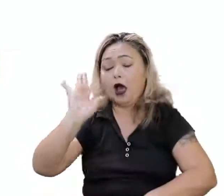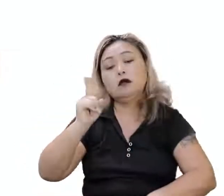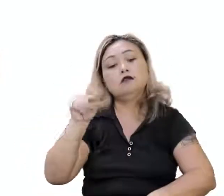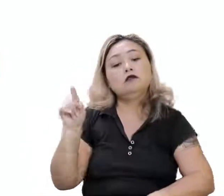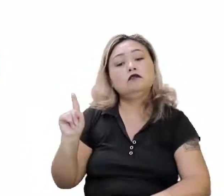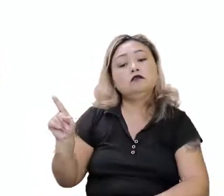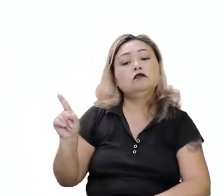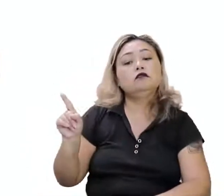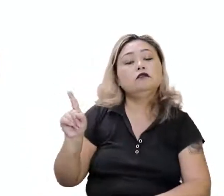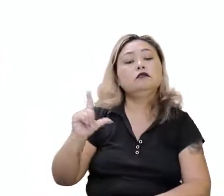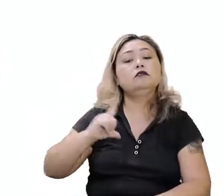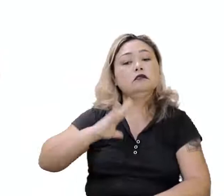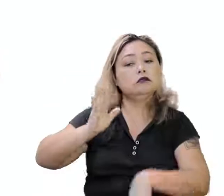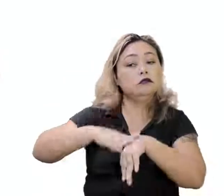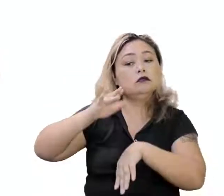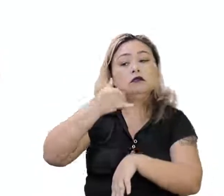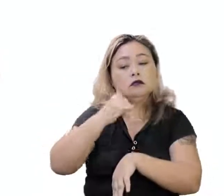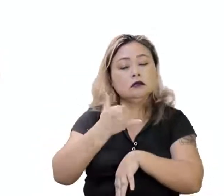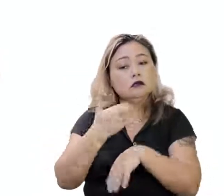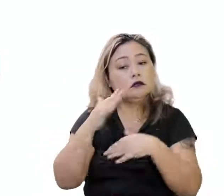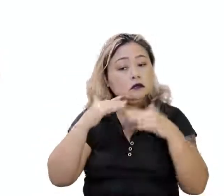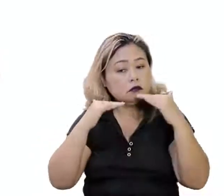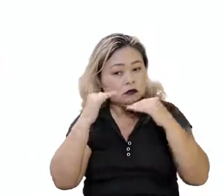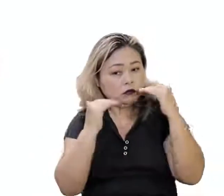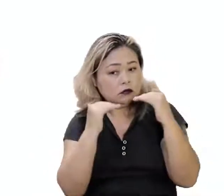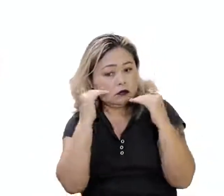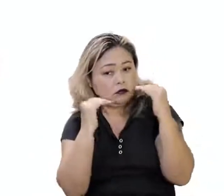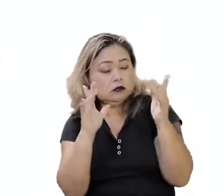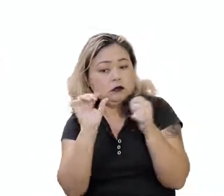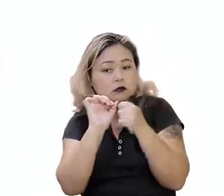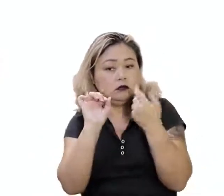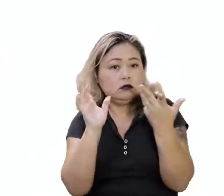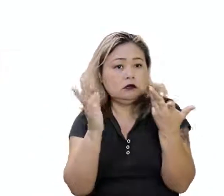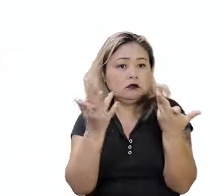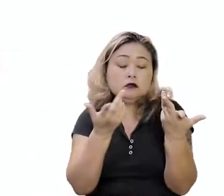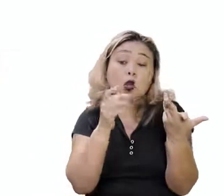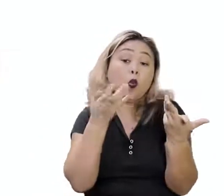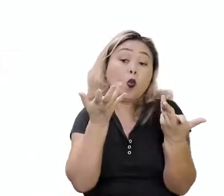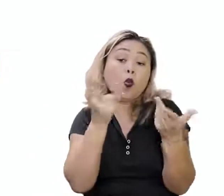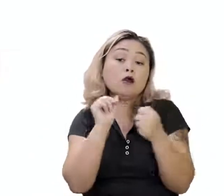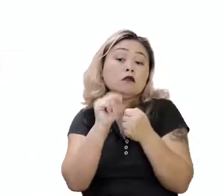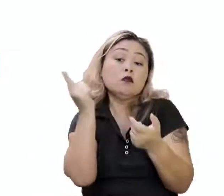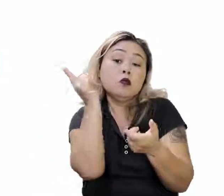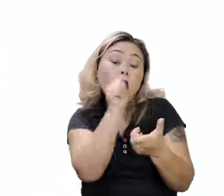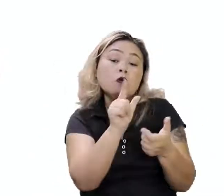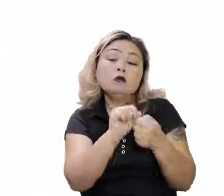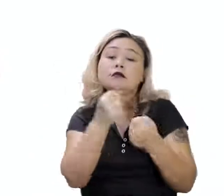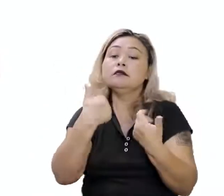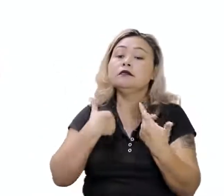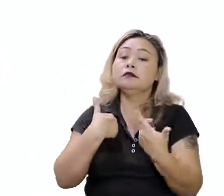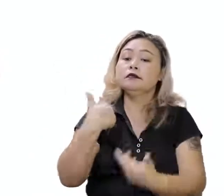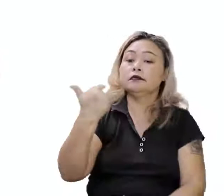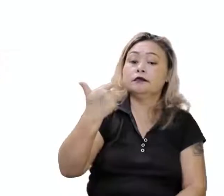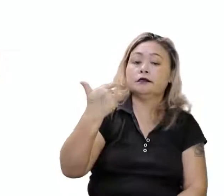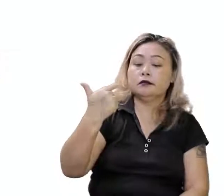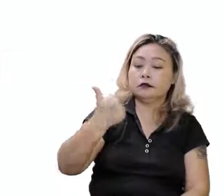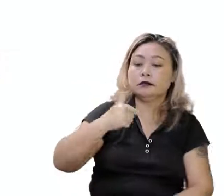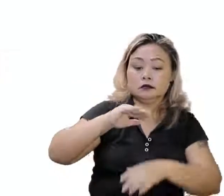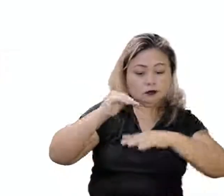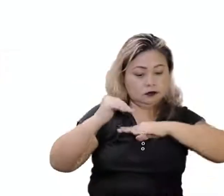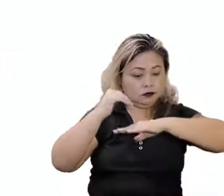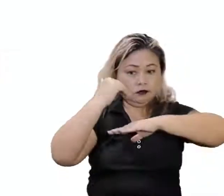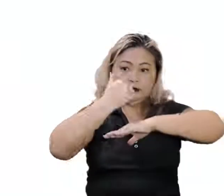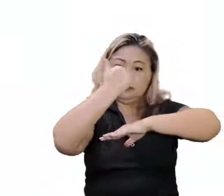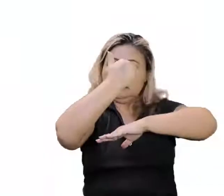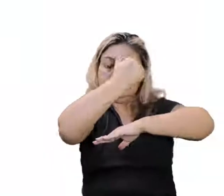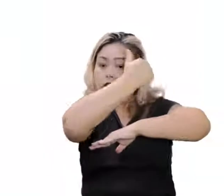para poder obter energia ou chegar parcialmente ali como se o que ele poderia obter estando no segundo nível trófico.